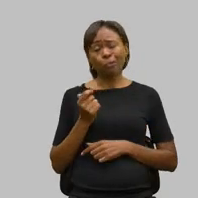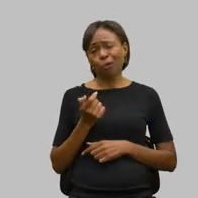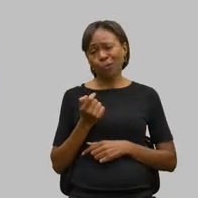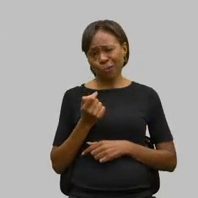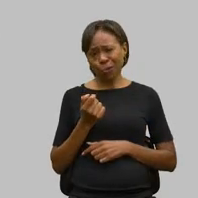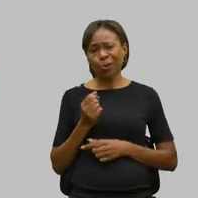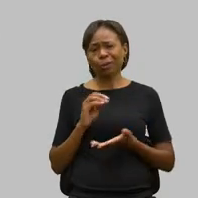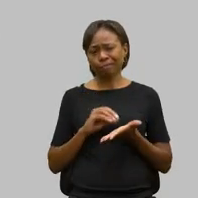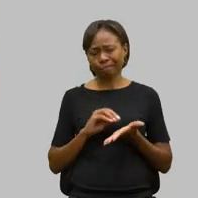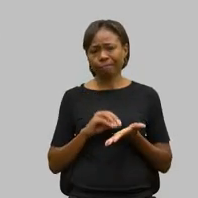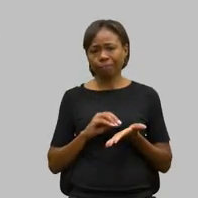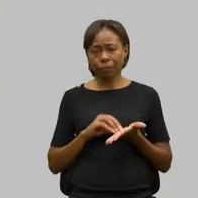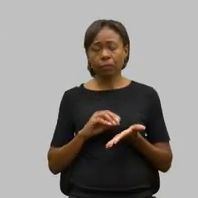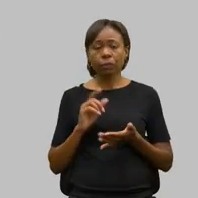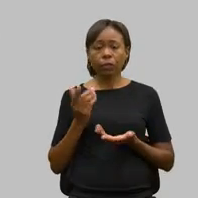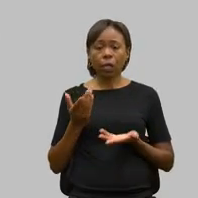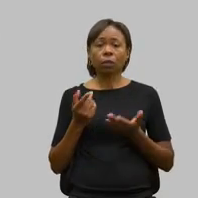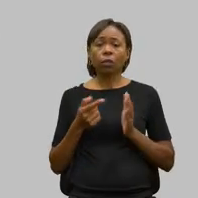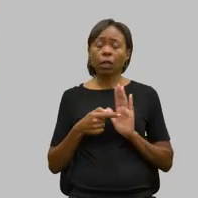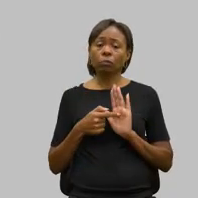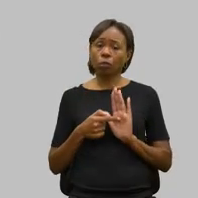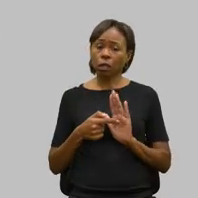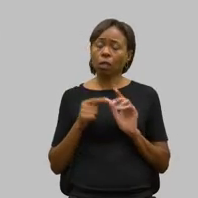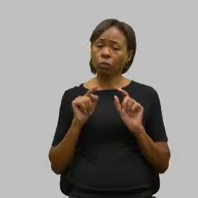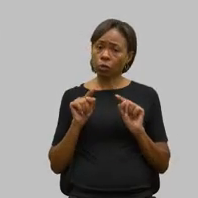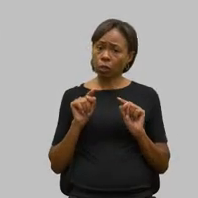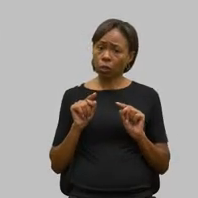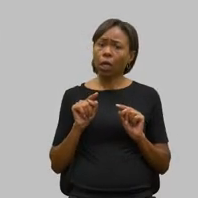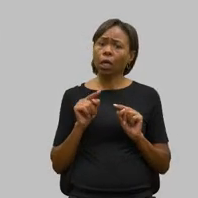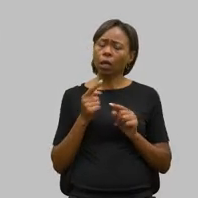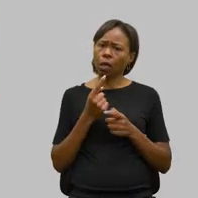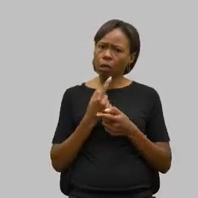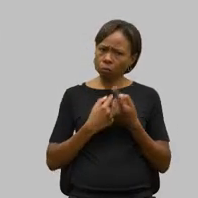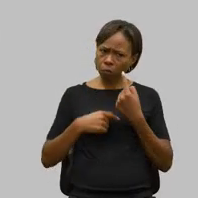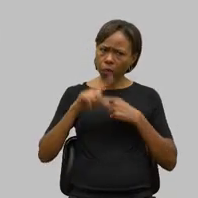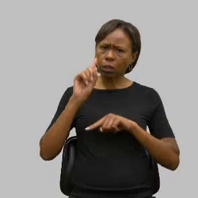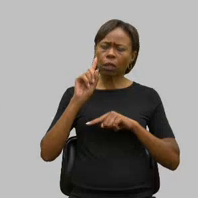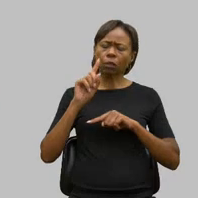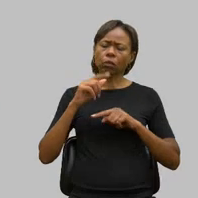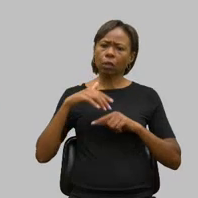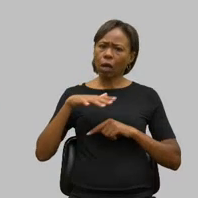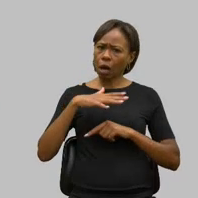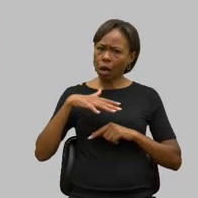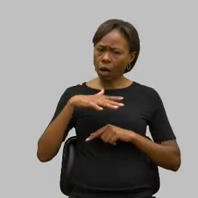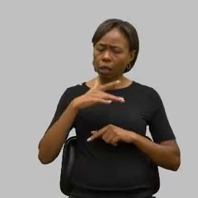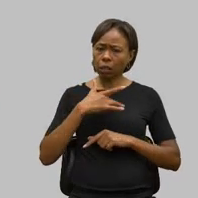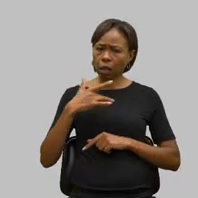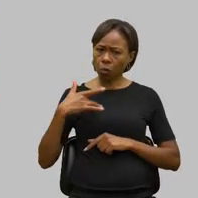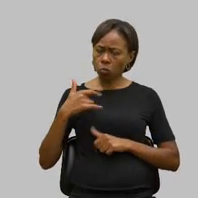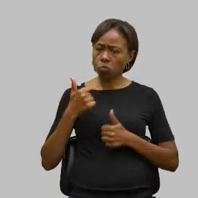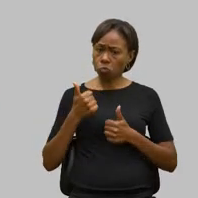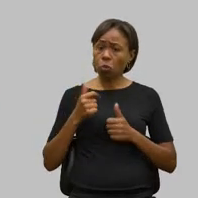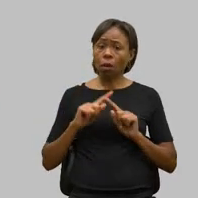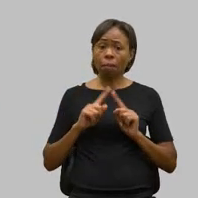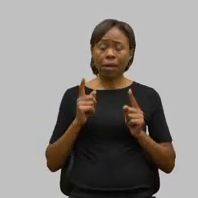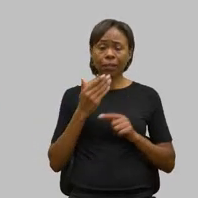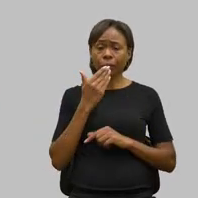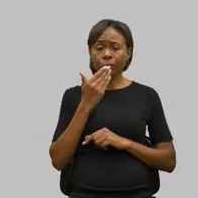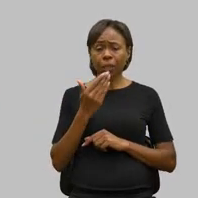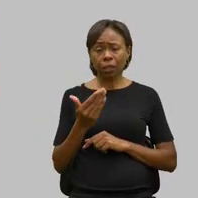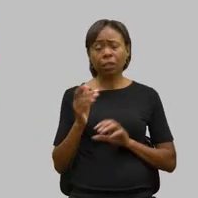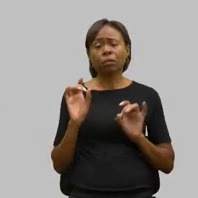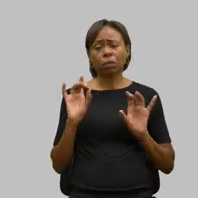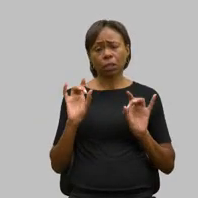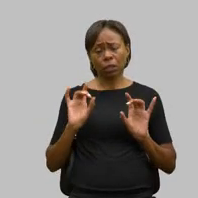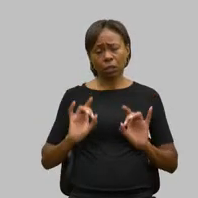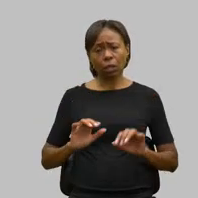para você o reconhecimento pelos avanços da saúde, mas também deixar um pedido muito especial, porque nós temos mais de 15